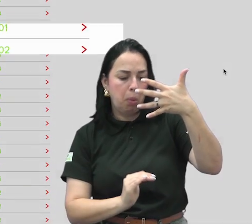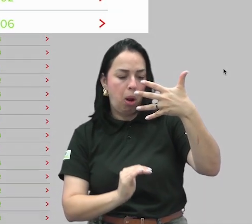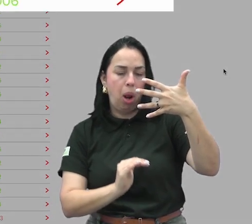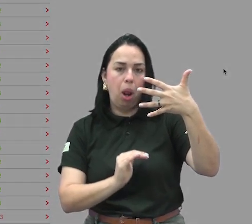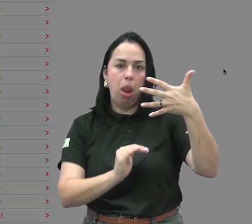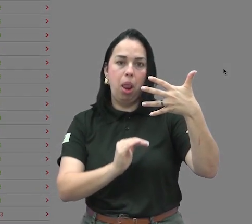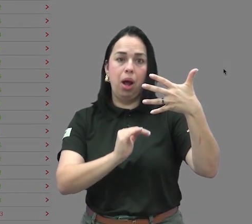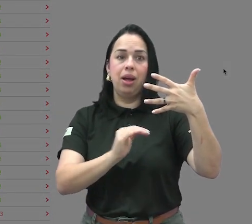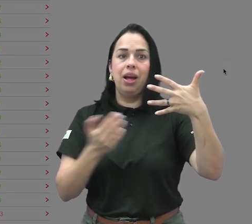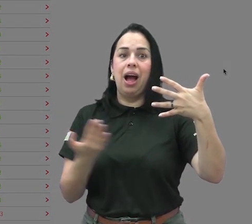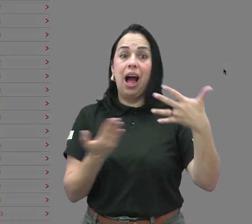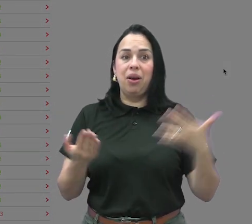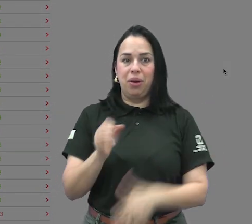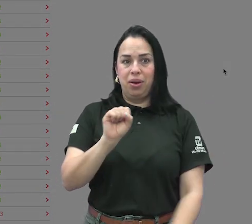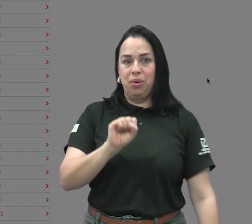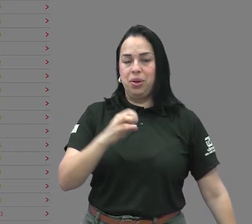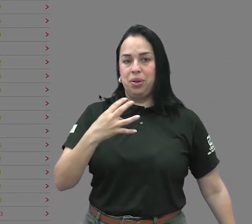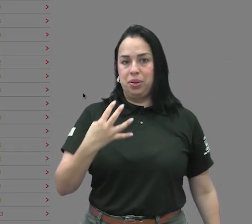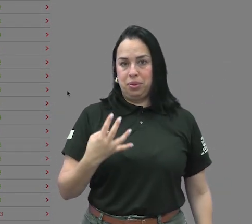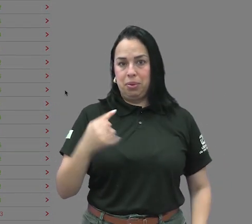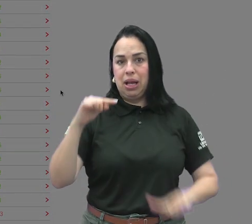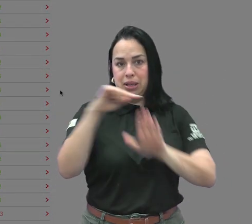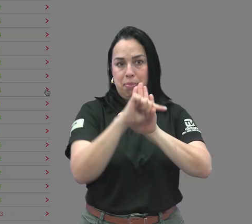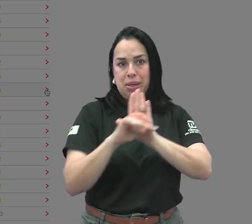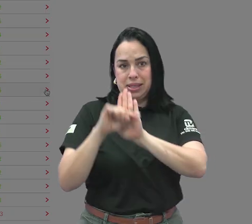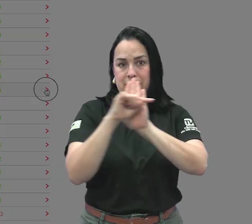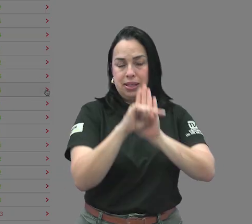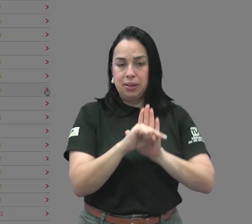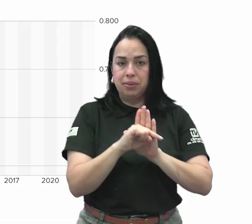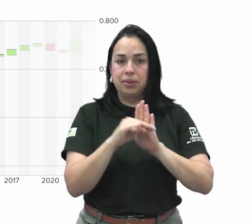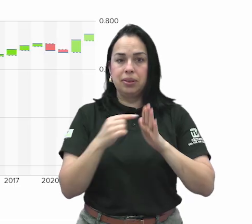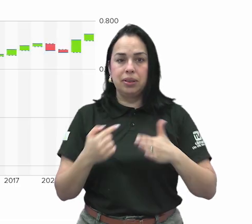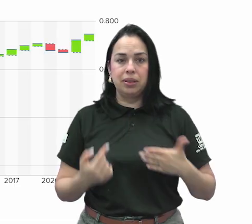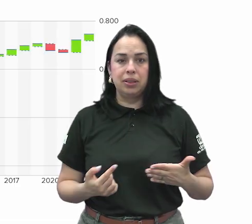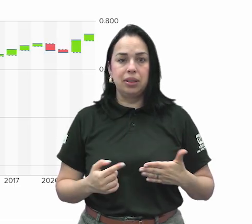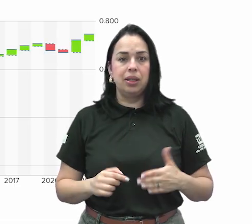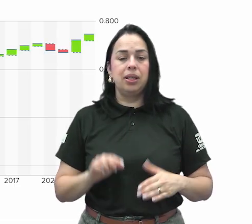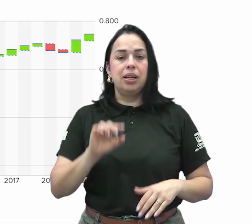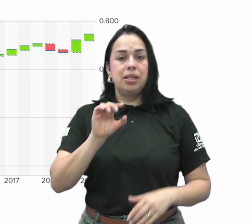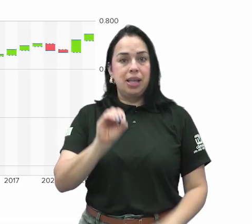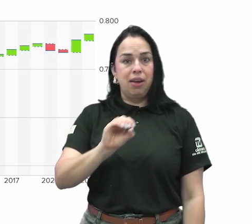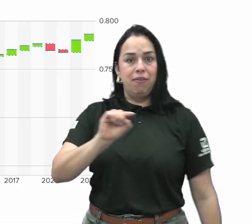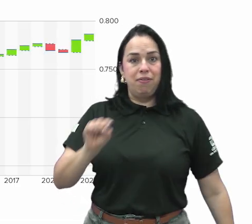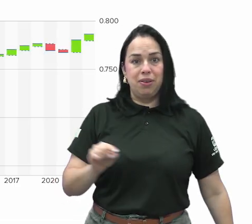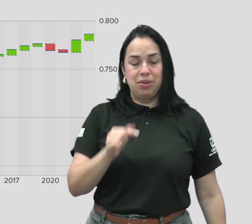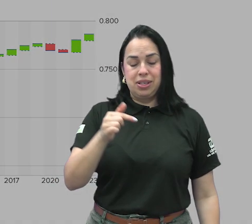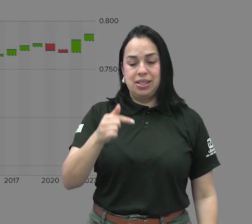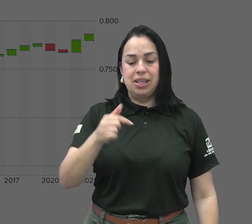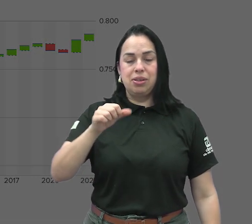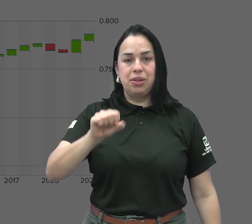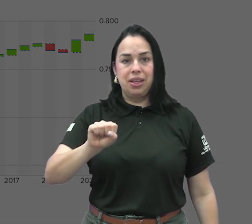do IDH e agora ocupa a 84ª posição. Com um índice de